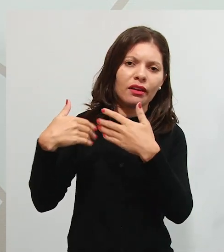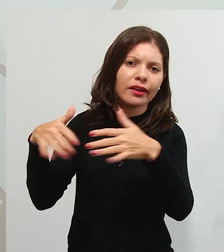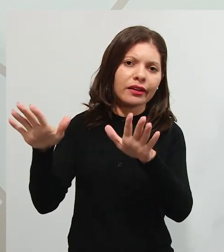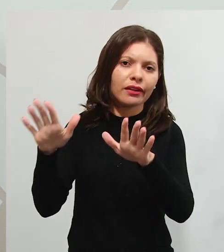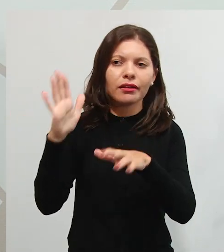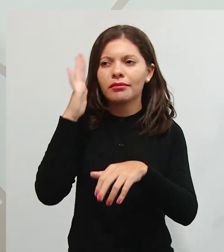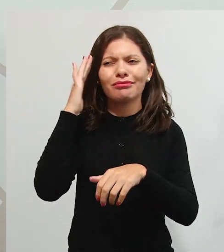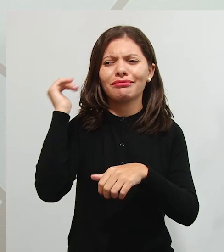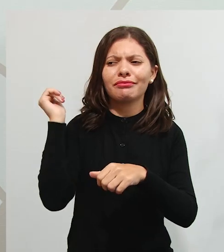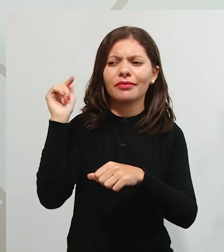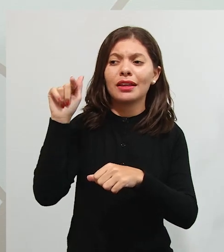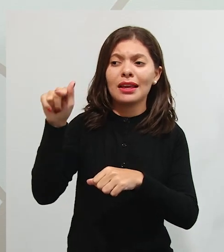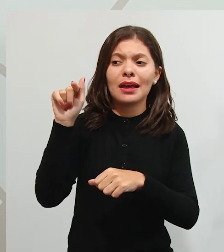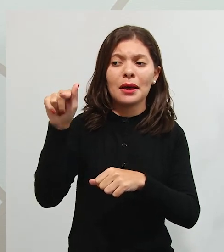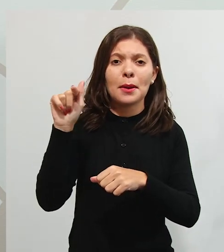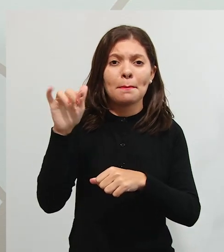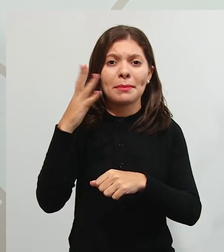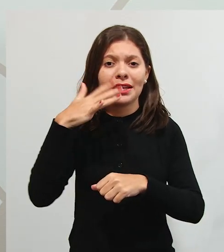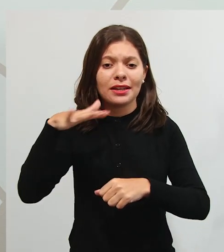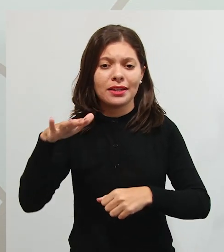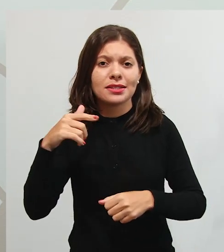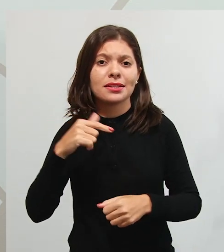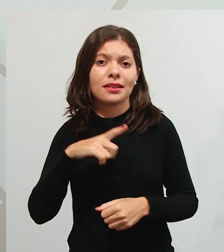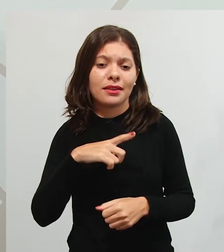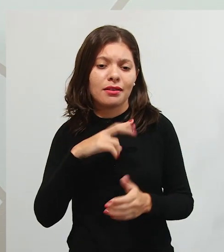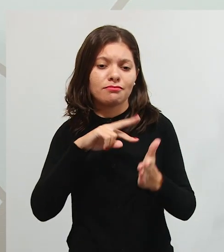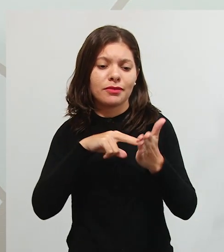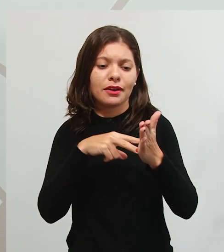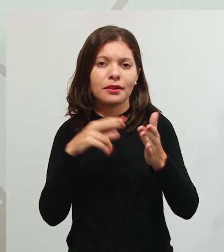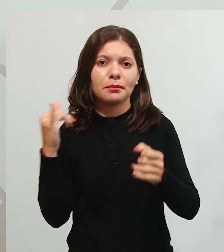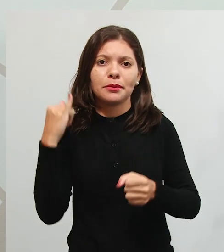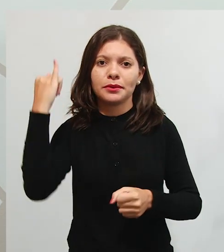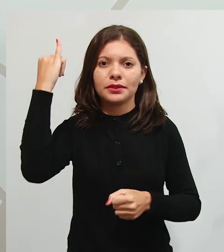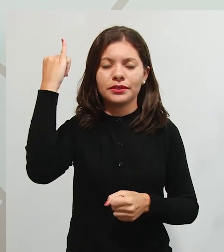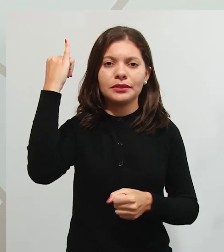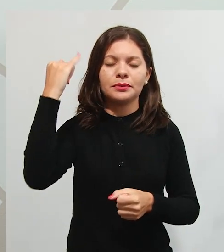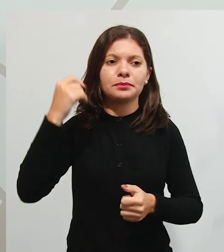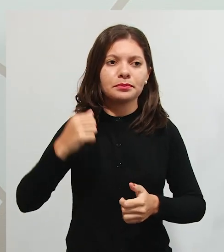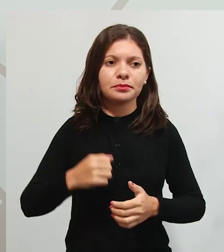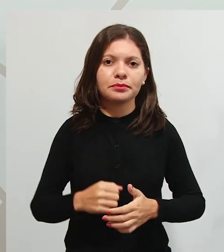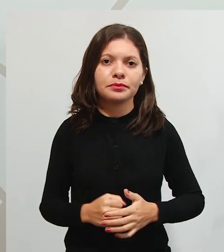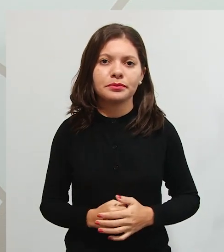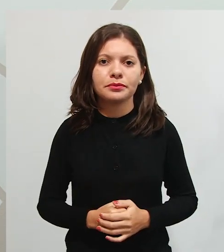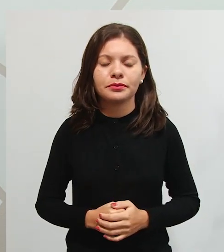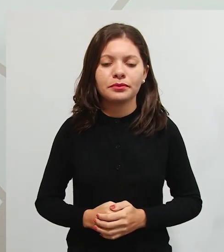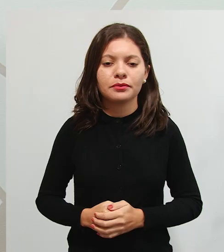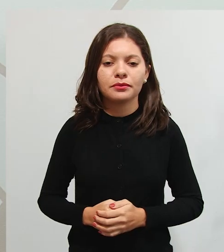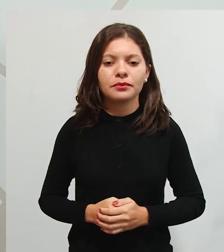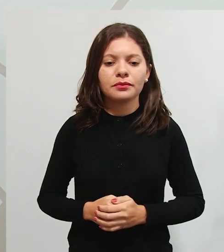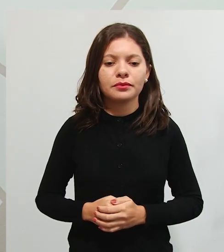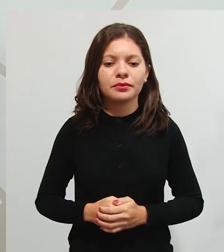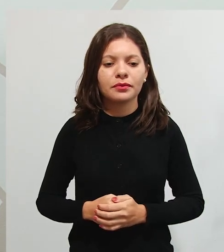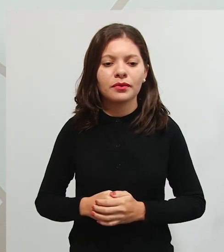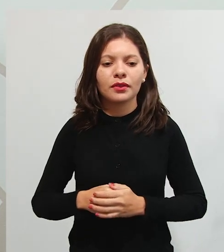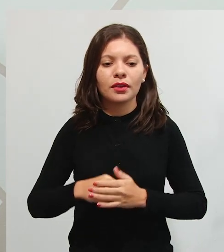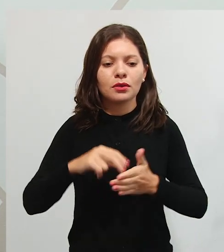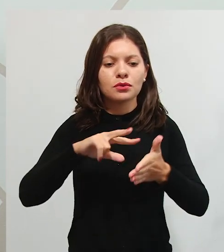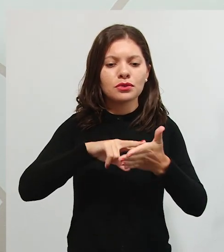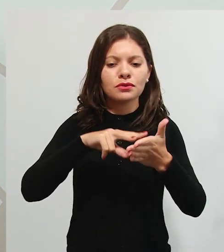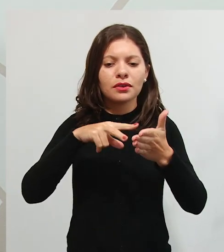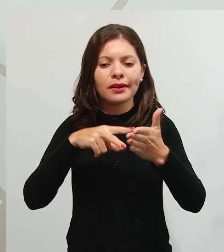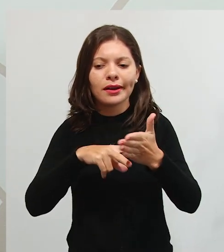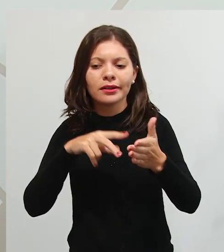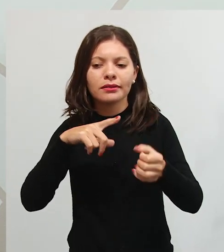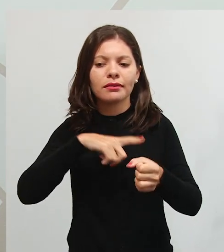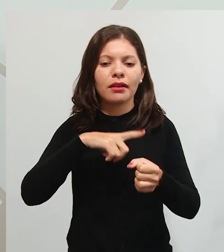a gente não está entendendo, mas para ela tem um significado muito importante. Então, à medida que tem o significado,